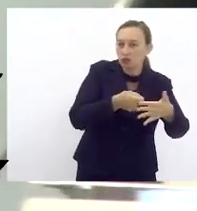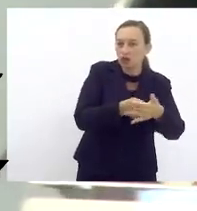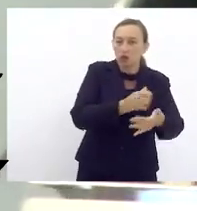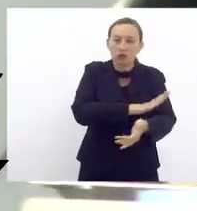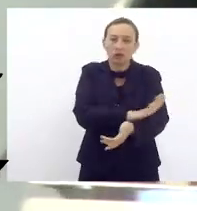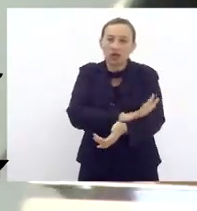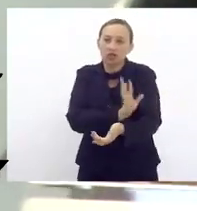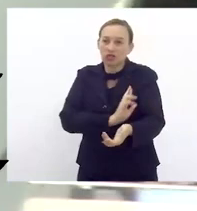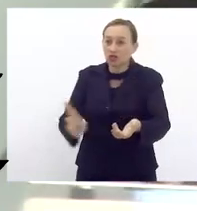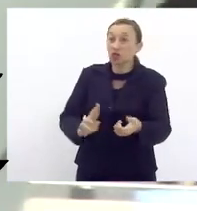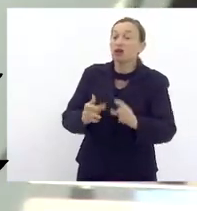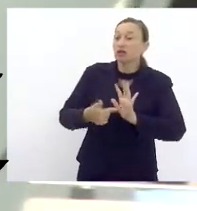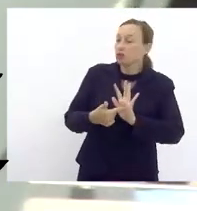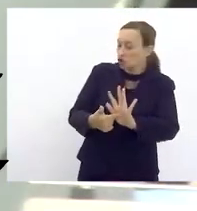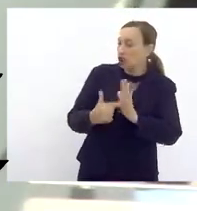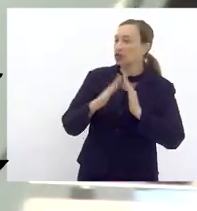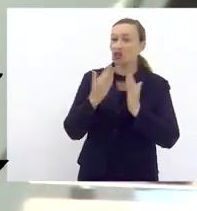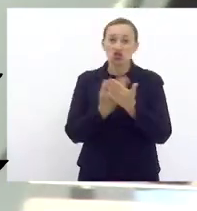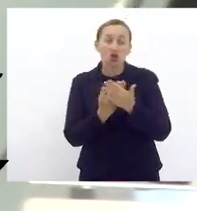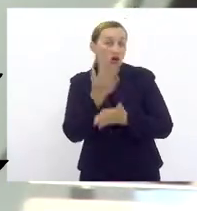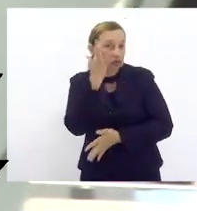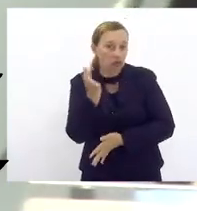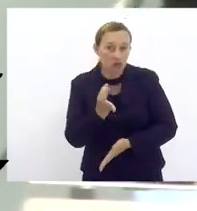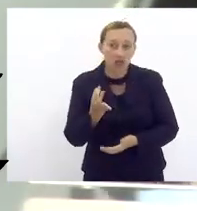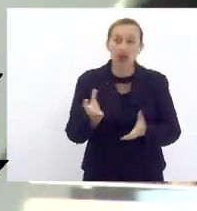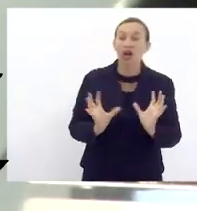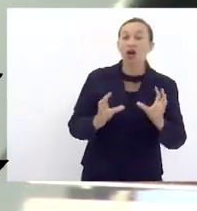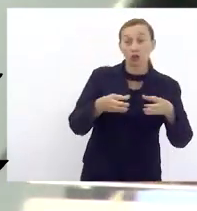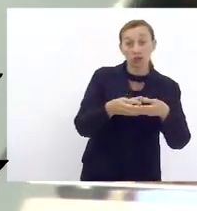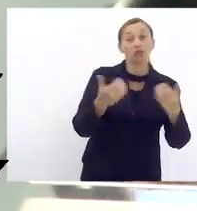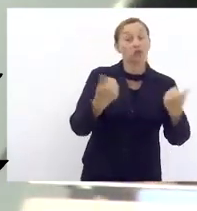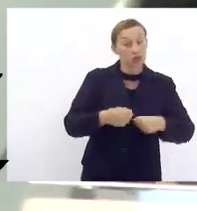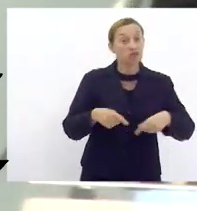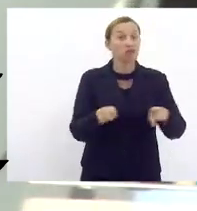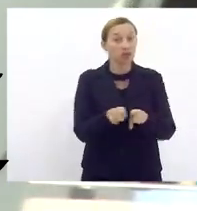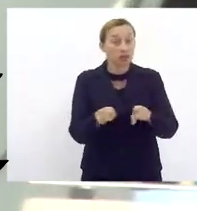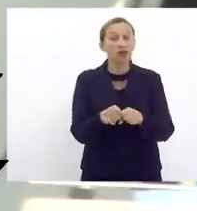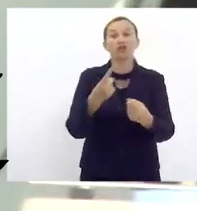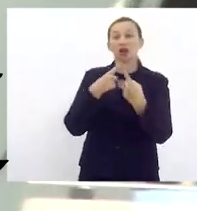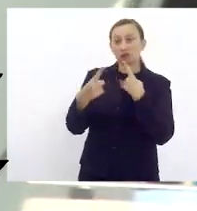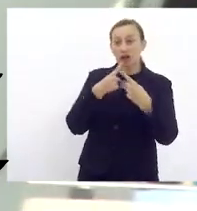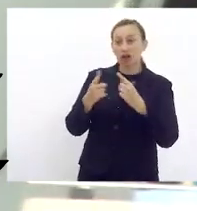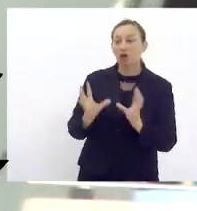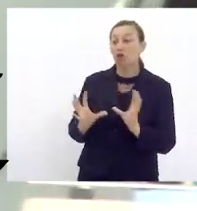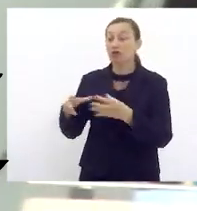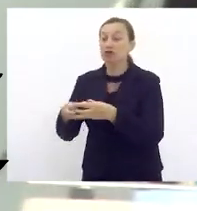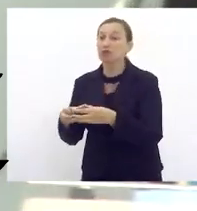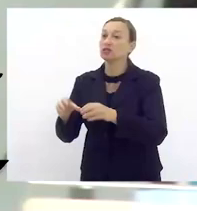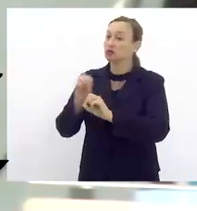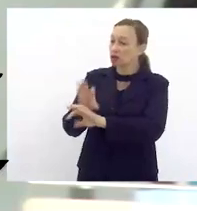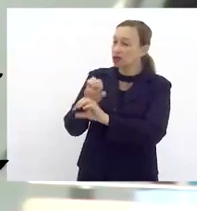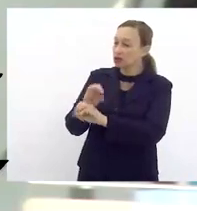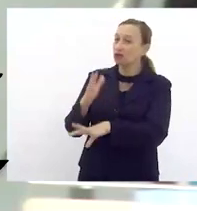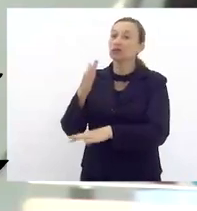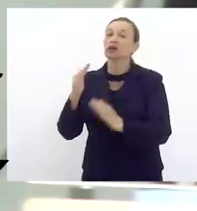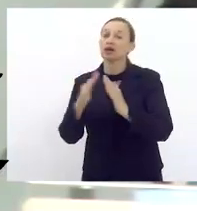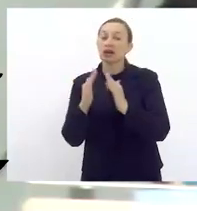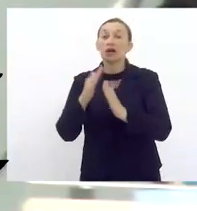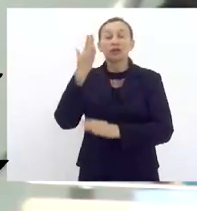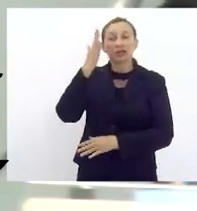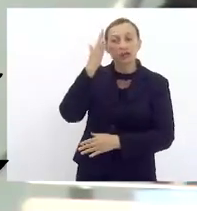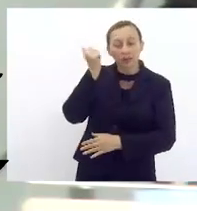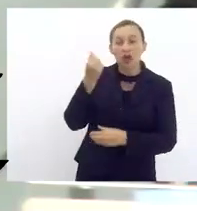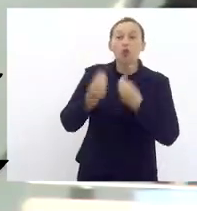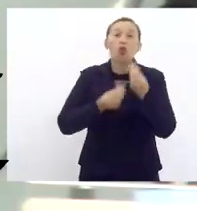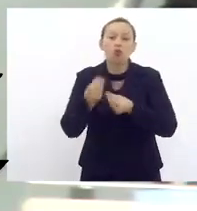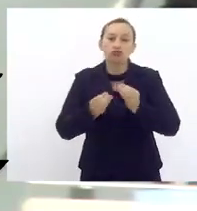colocado nas escolas não sei enfim a comissão precisa também dialogar com a comissão de educação dessa casa para saber como isso está